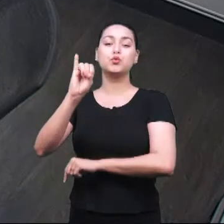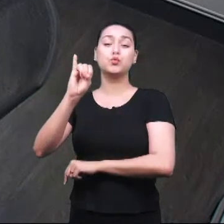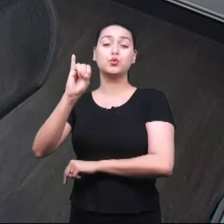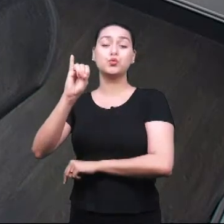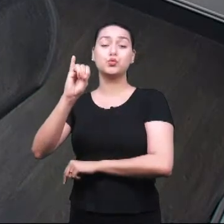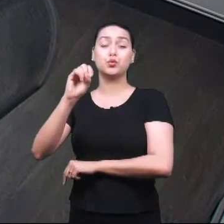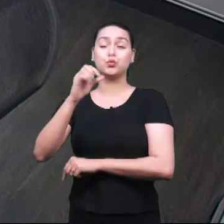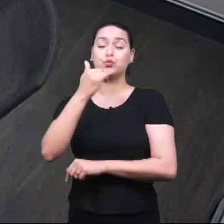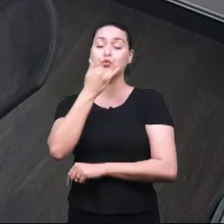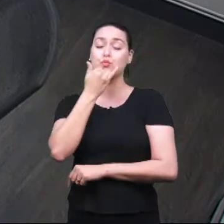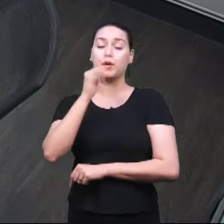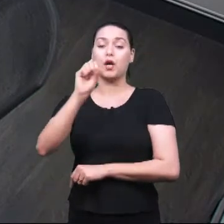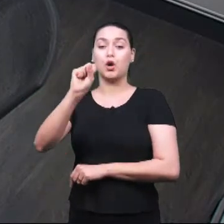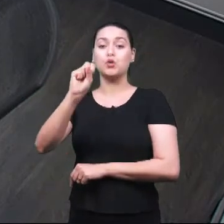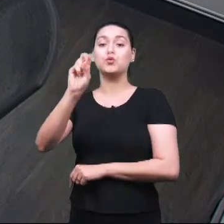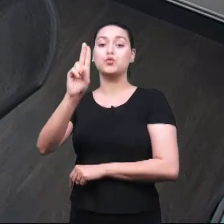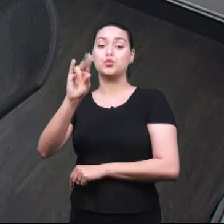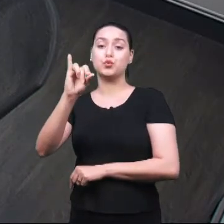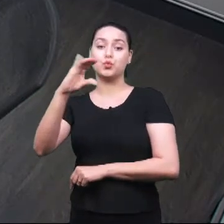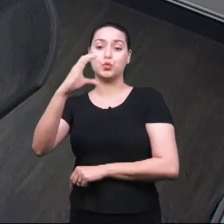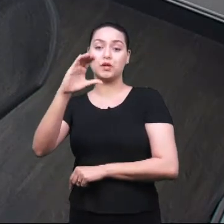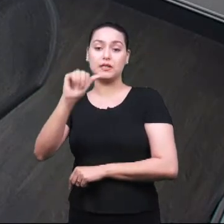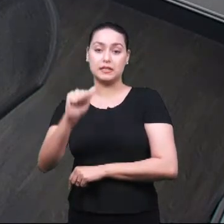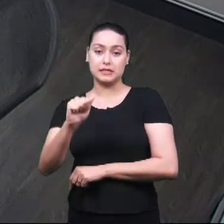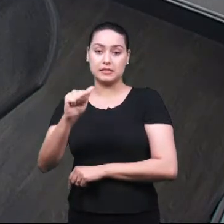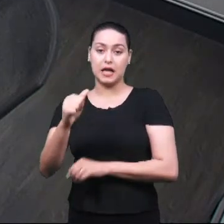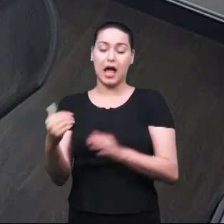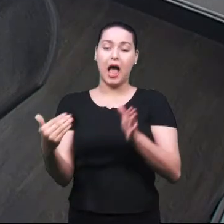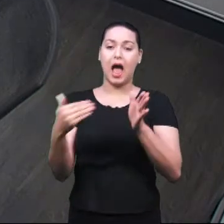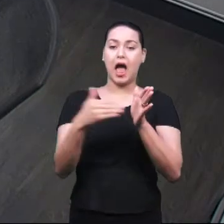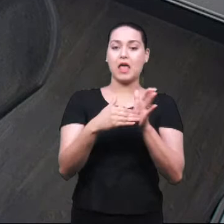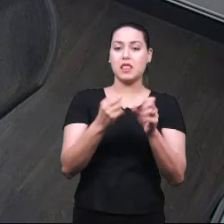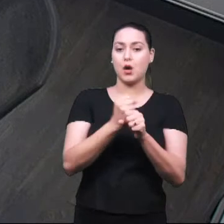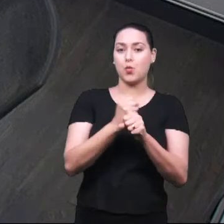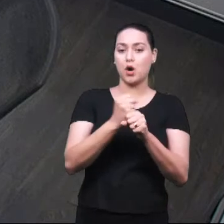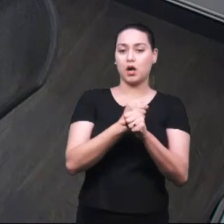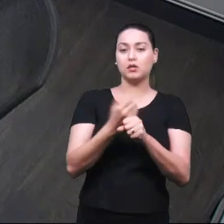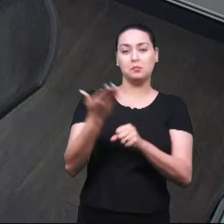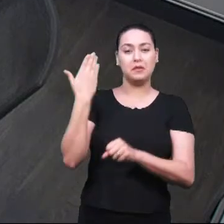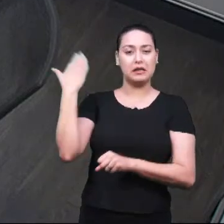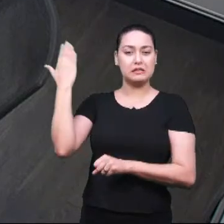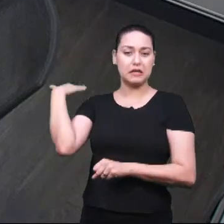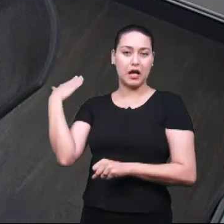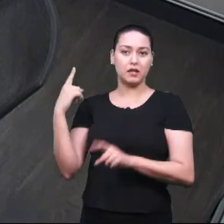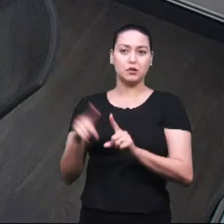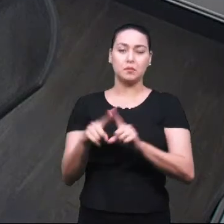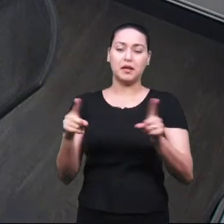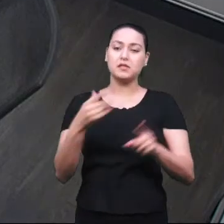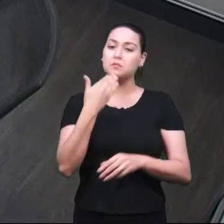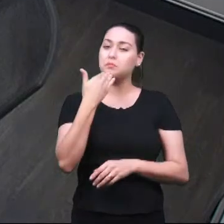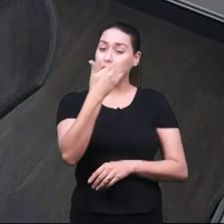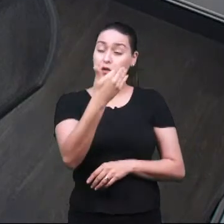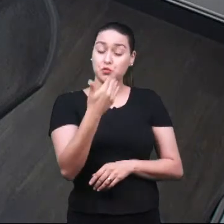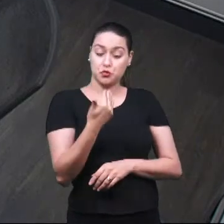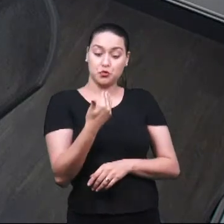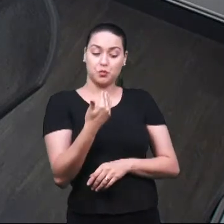Ela estudava na Suíça, estudou alguns anos na Suíça, mas ela pediu para ficar um tempo no Brasil,